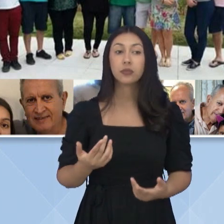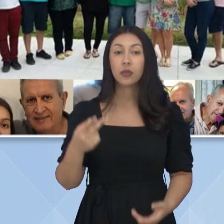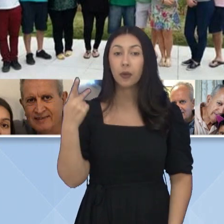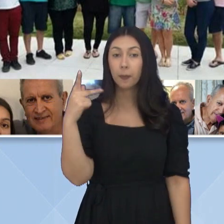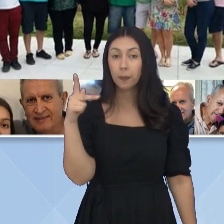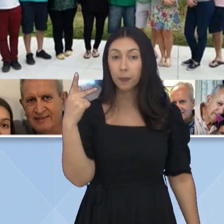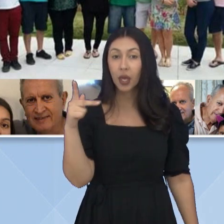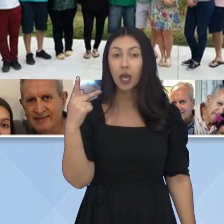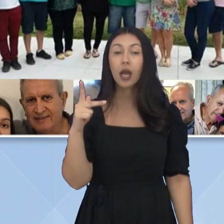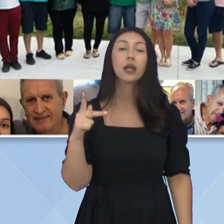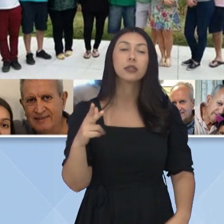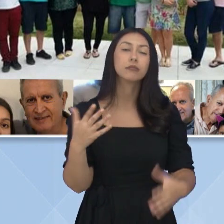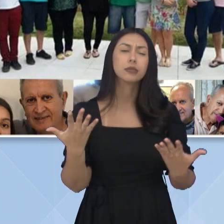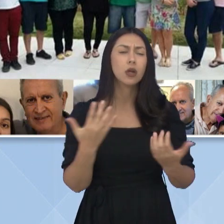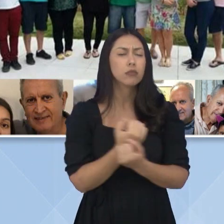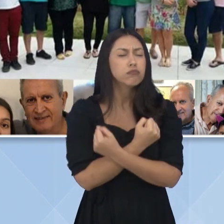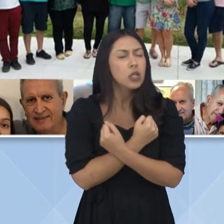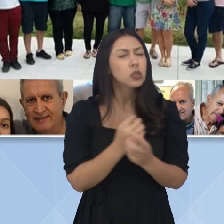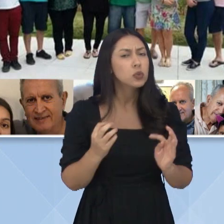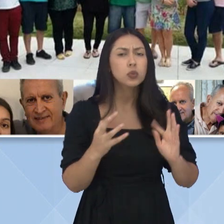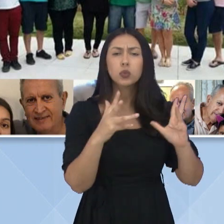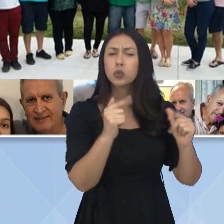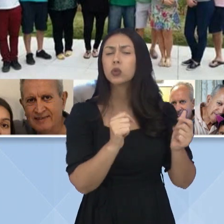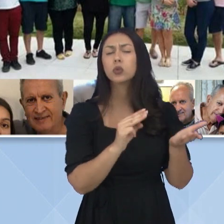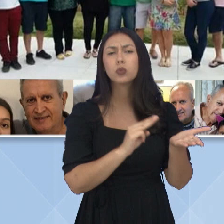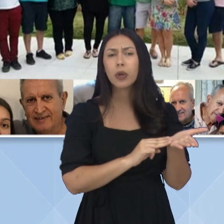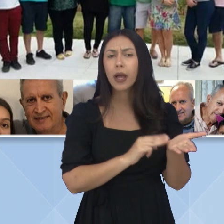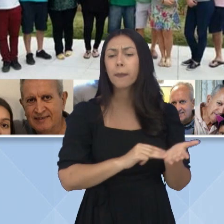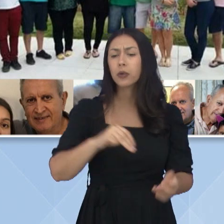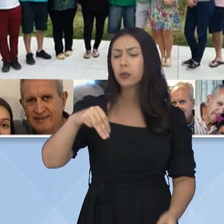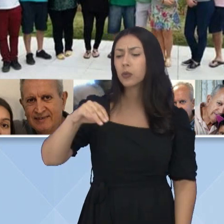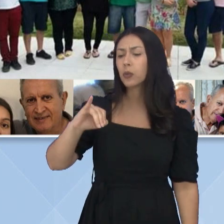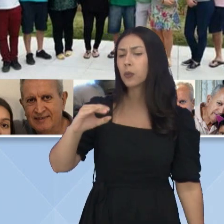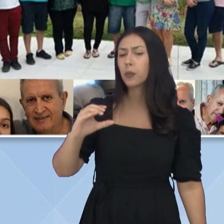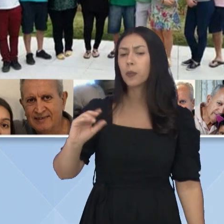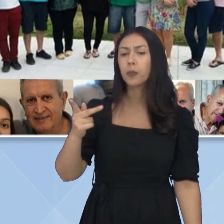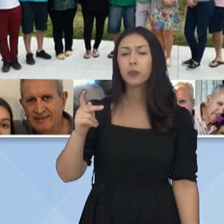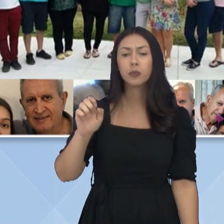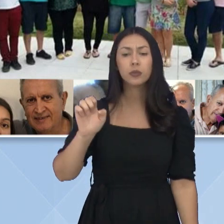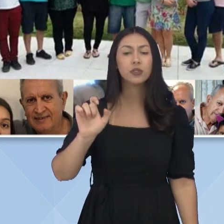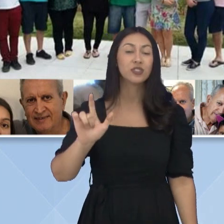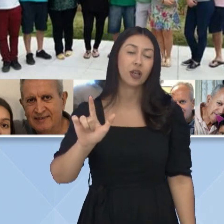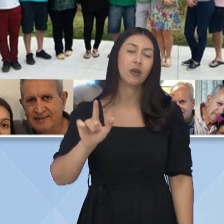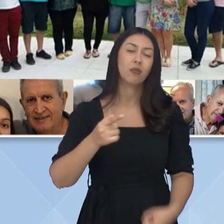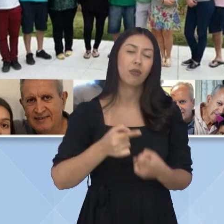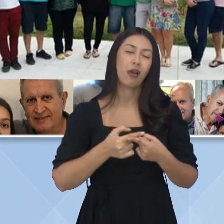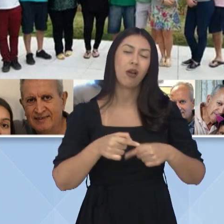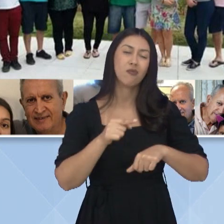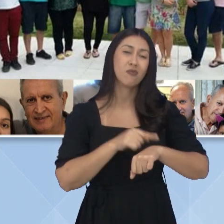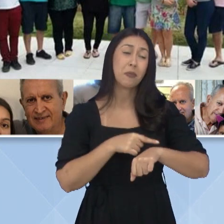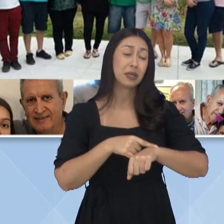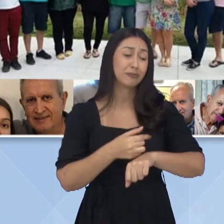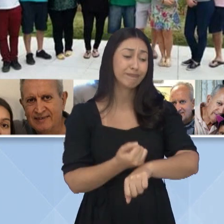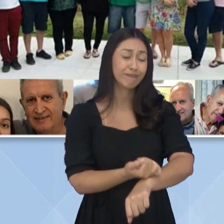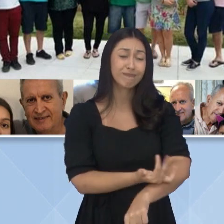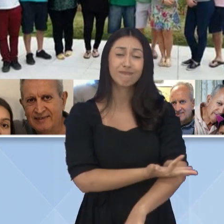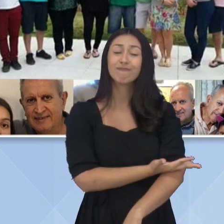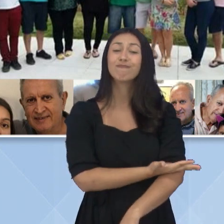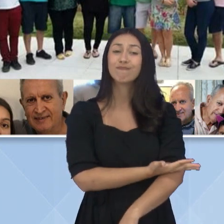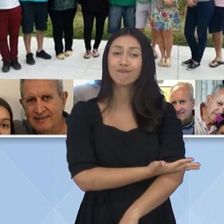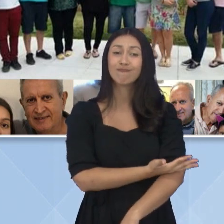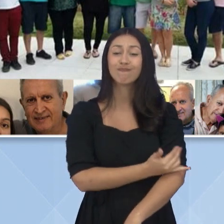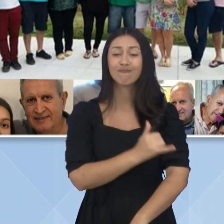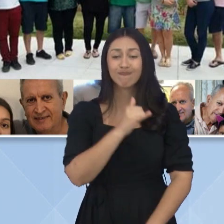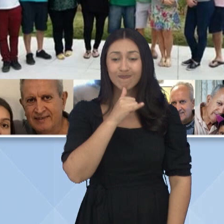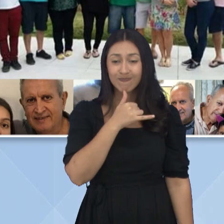todos os membros, pastor Michel Vieira, que foi ali um momento muito emocionante, e ele